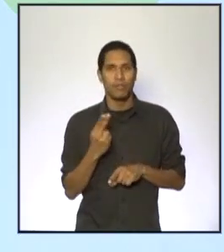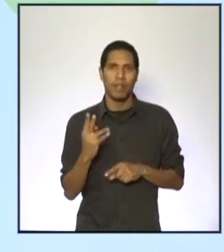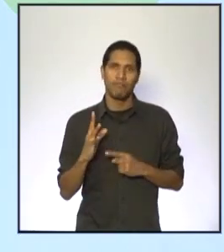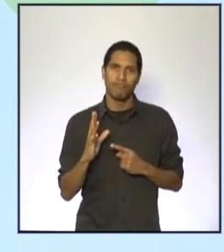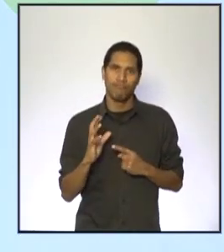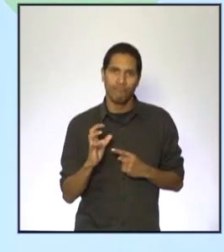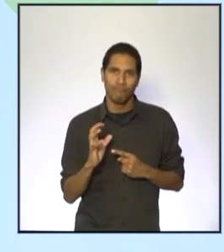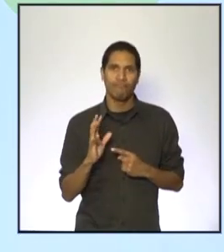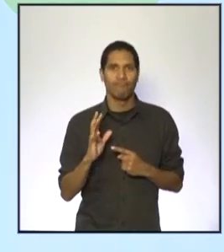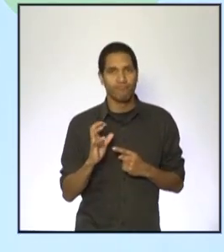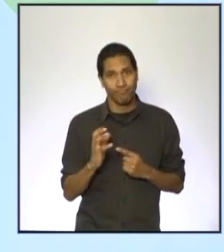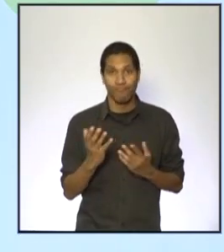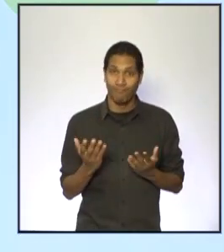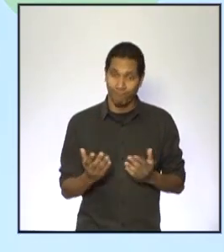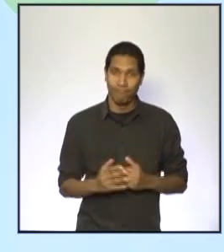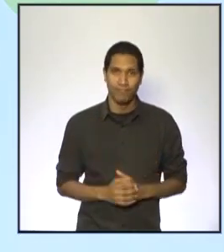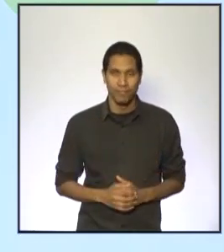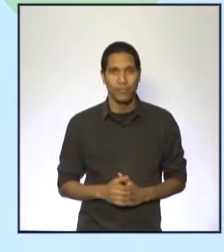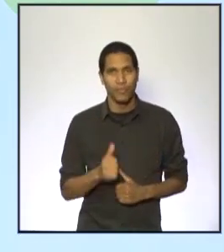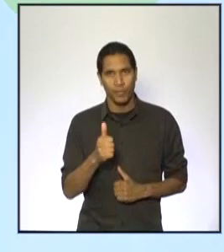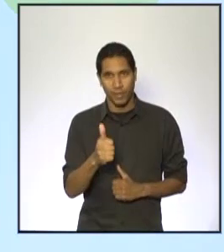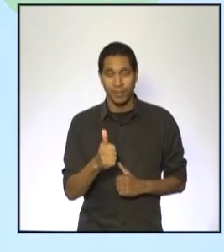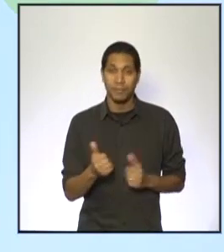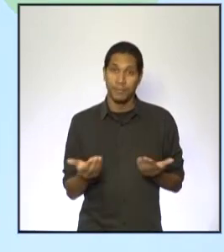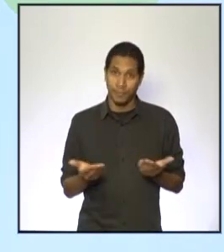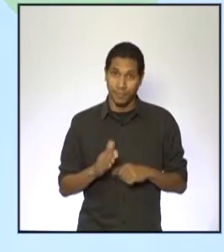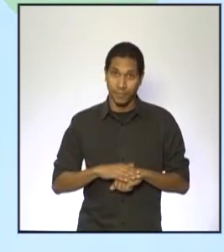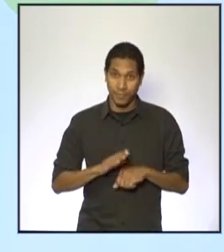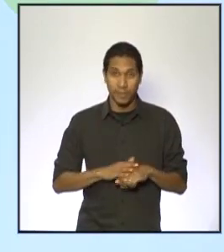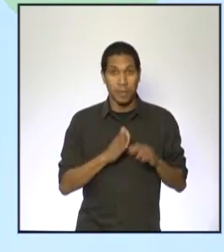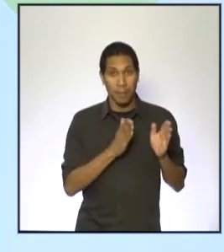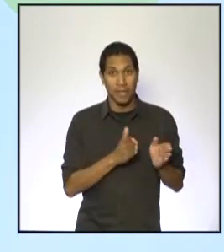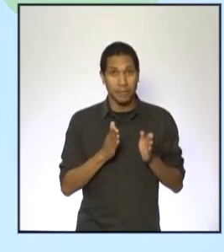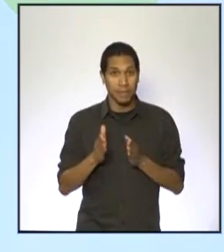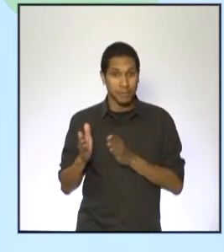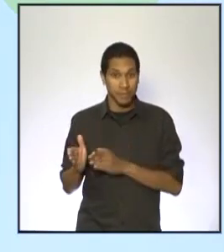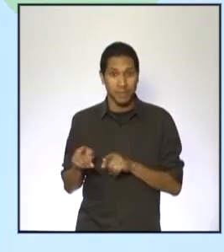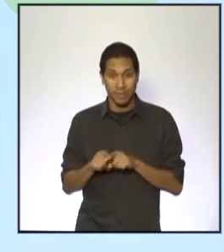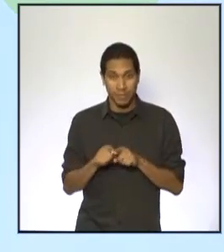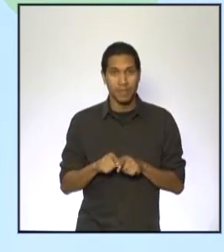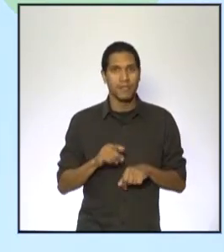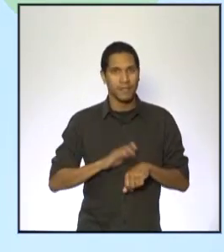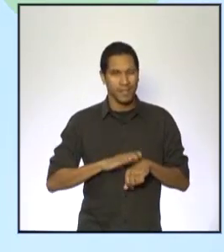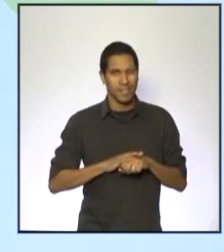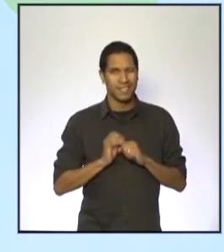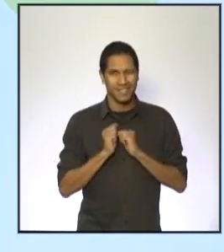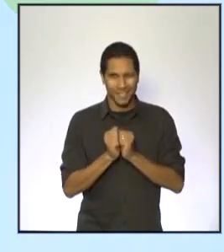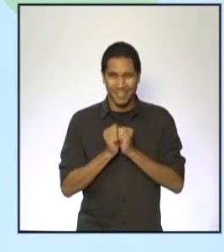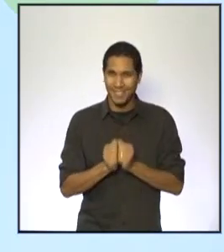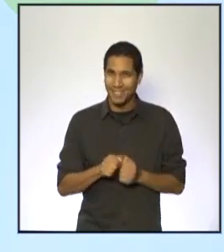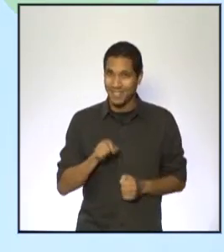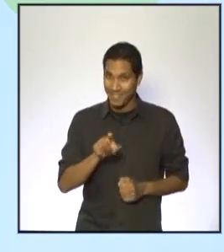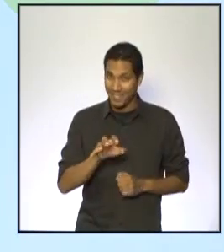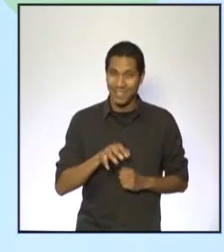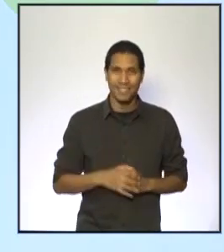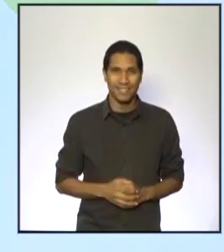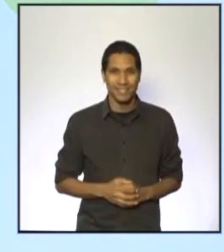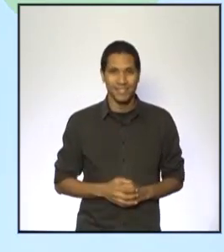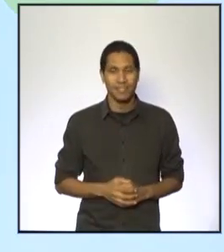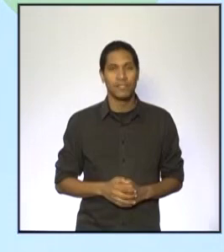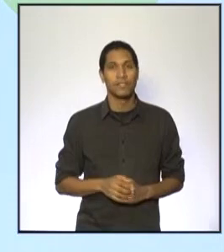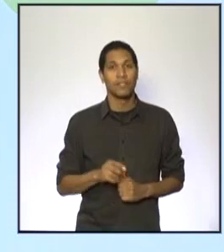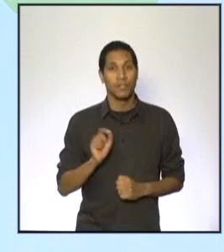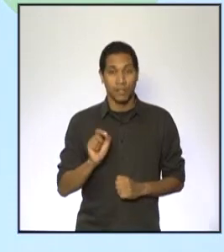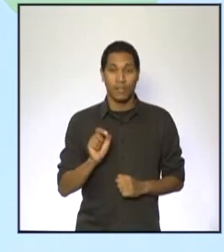de verdade. E agora, então, vamos ao nosso passo a passo? Vamos reproduzir juntos uma mão mecânica,